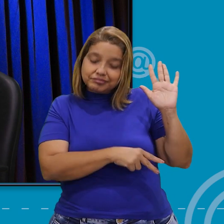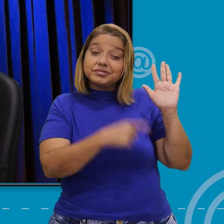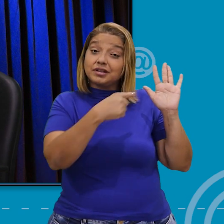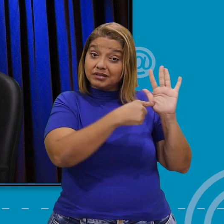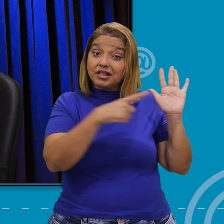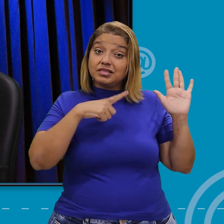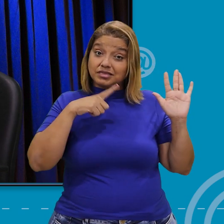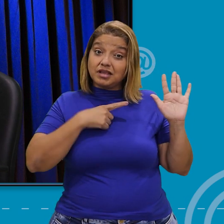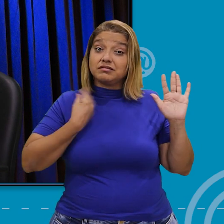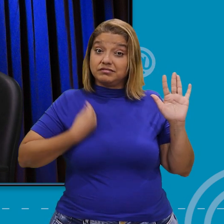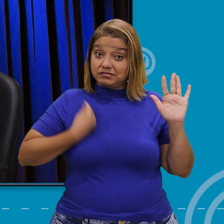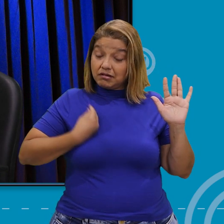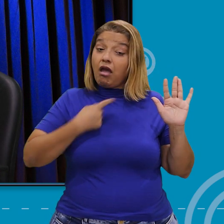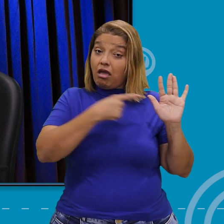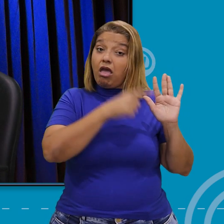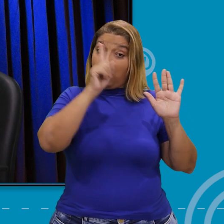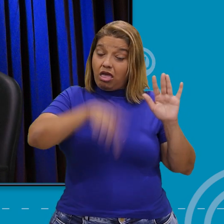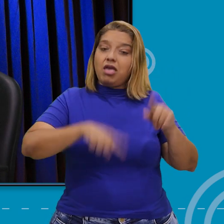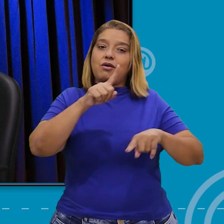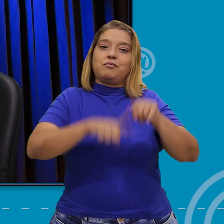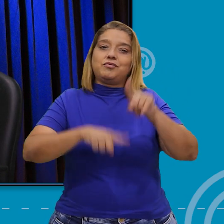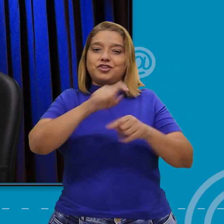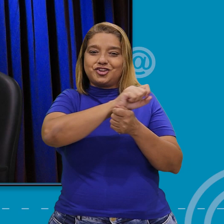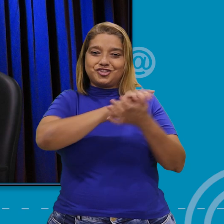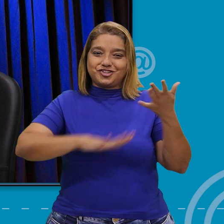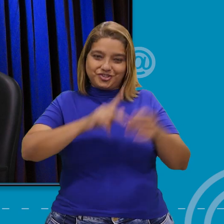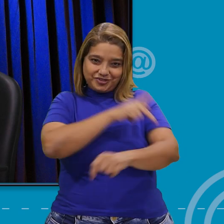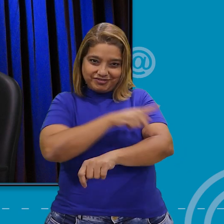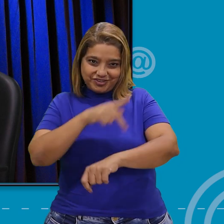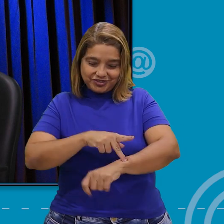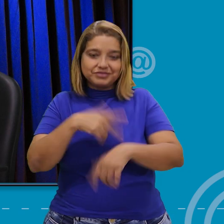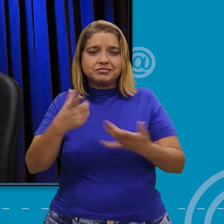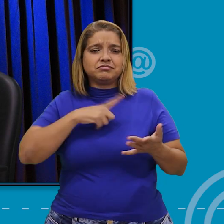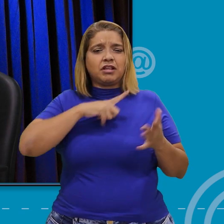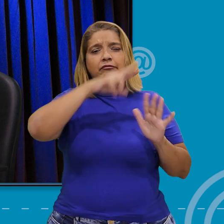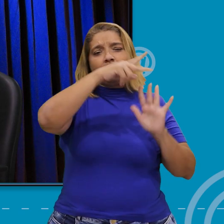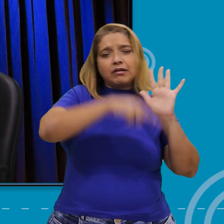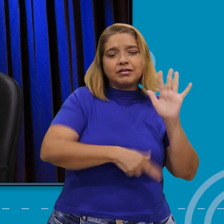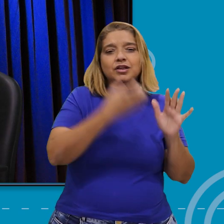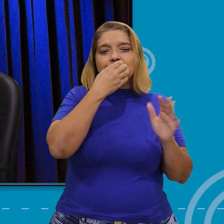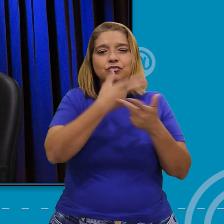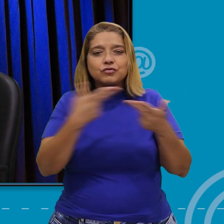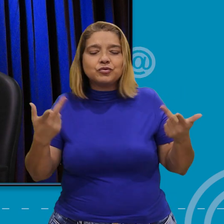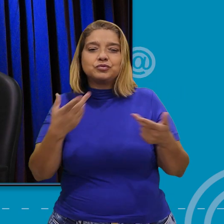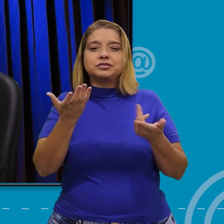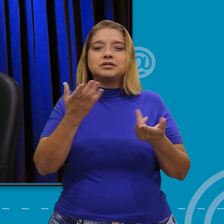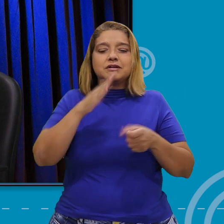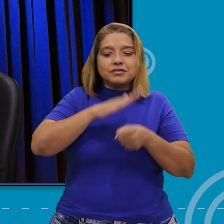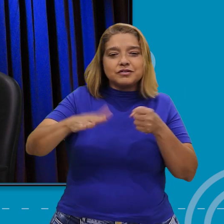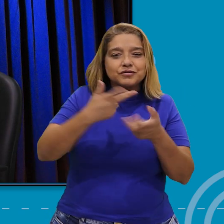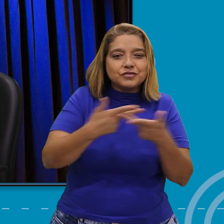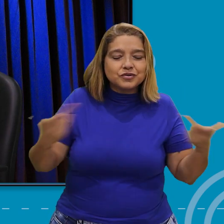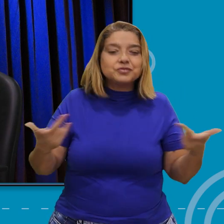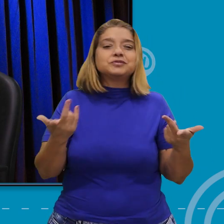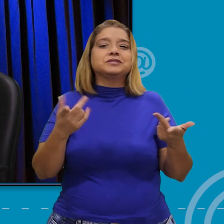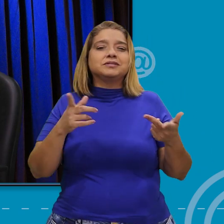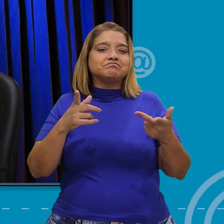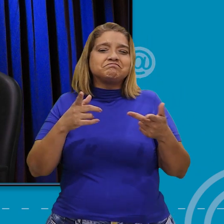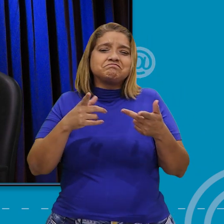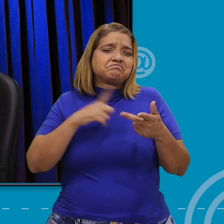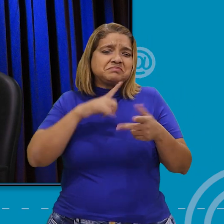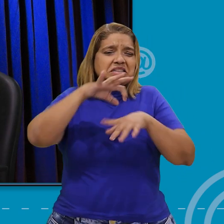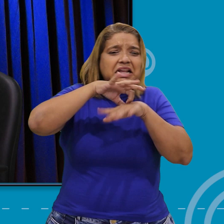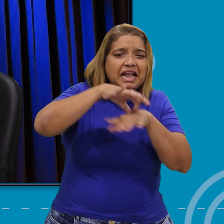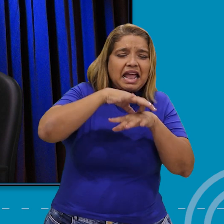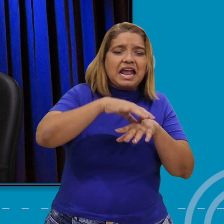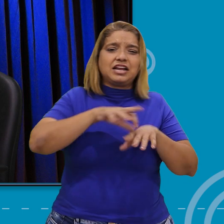está presente no cardápio, já é uma ferramenta pedagógica. Então, a gente tem uma diversidade de frutas, de verduras, de legumes, Daí